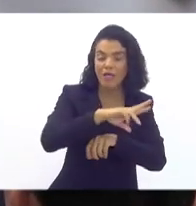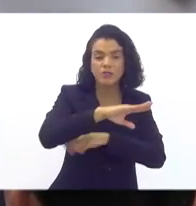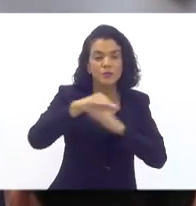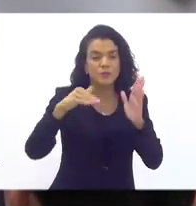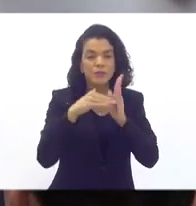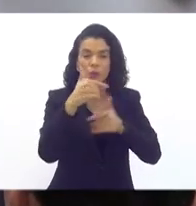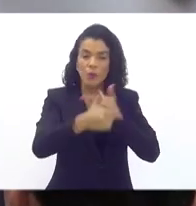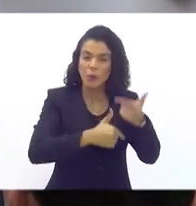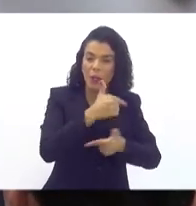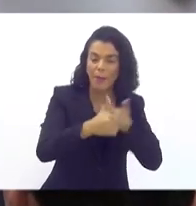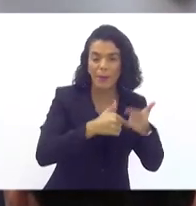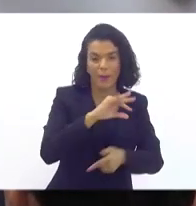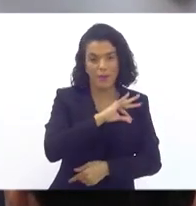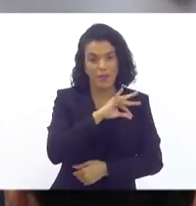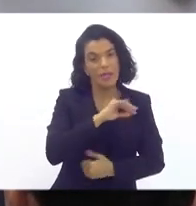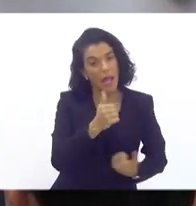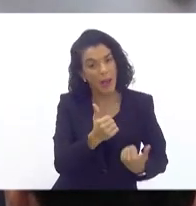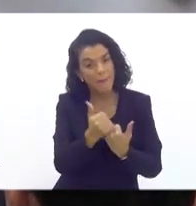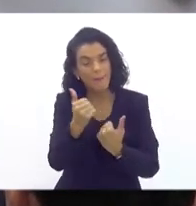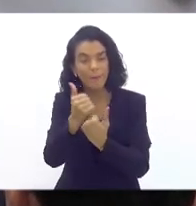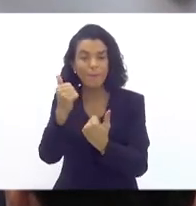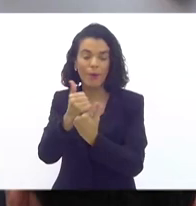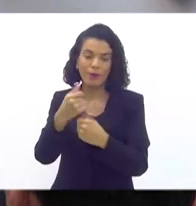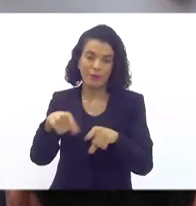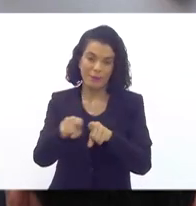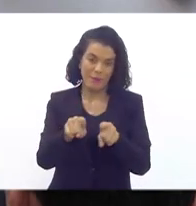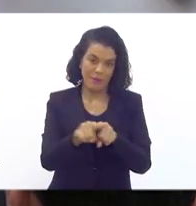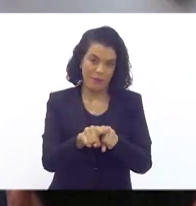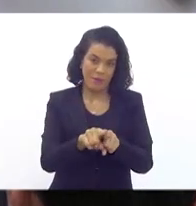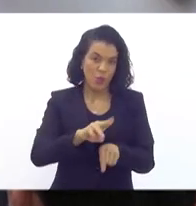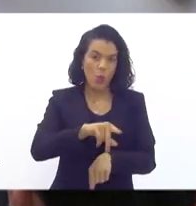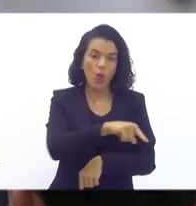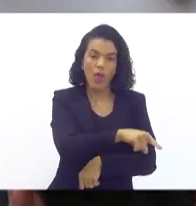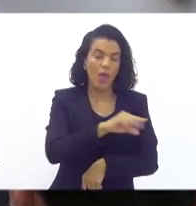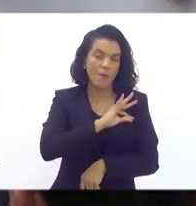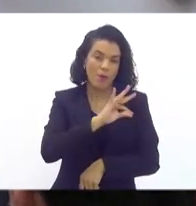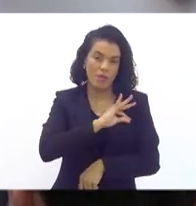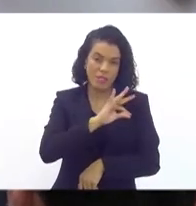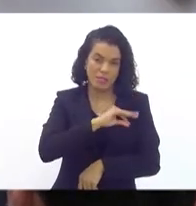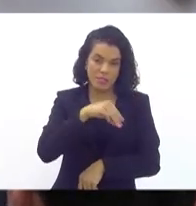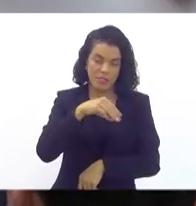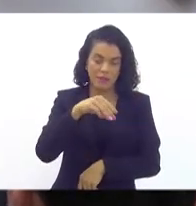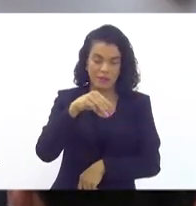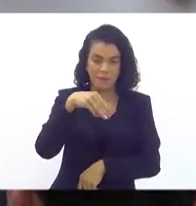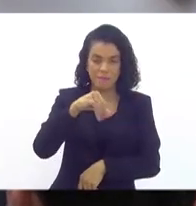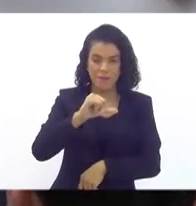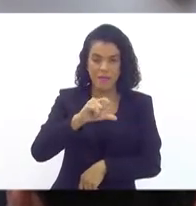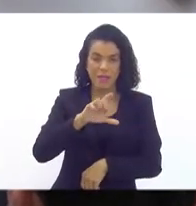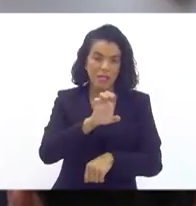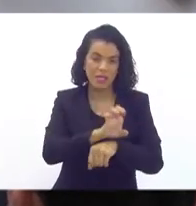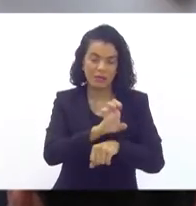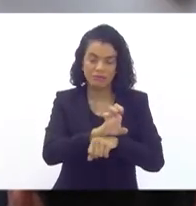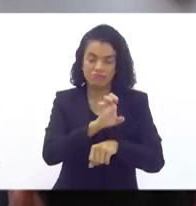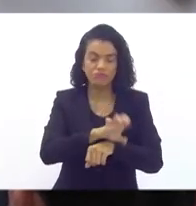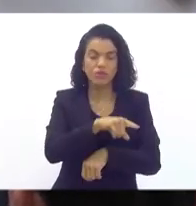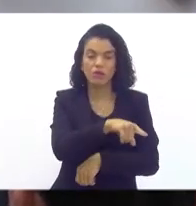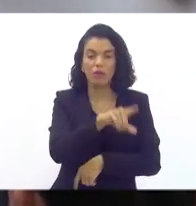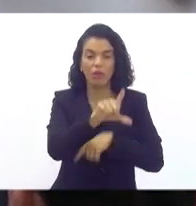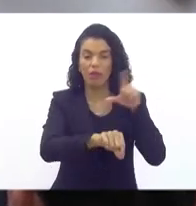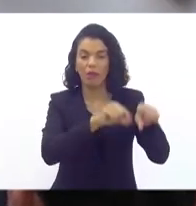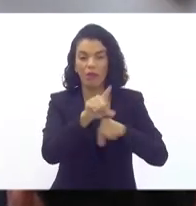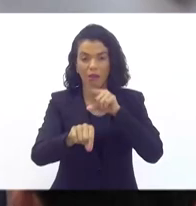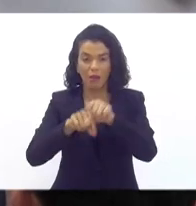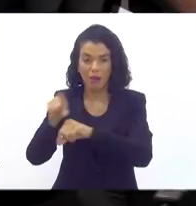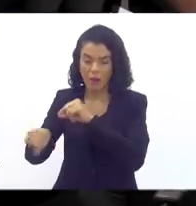eh o Apoio às operações não parte da Polícia Militar a convocação conforme o deputado delanori